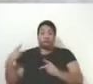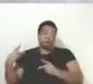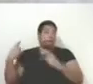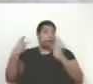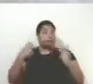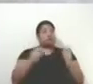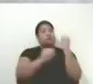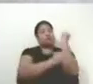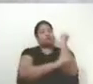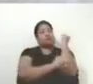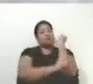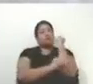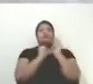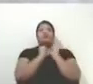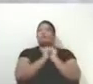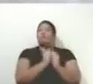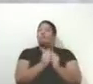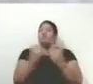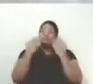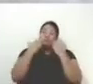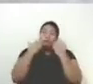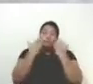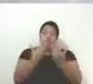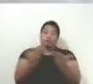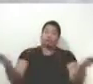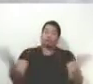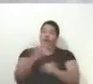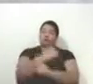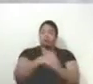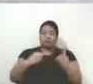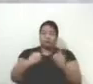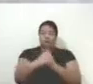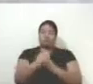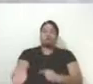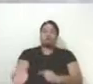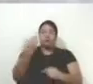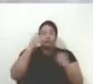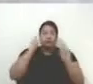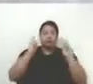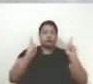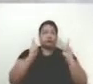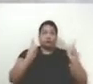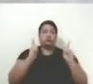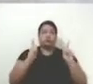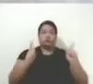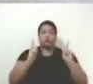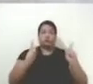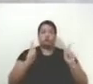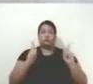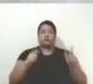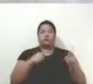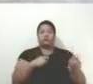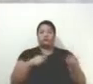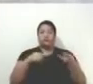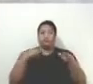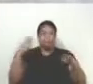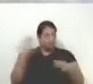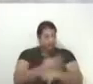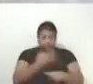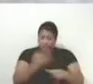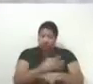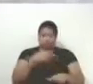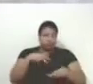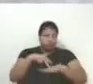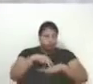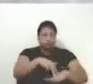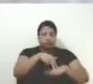para a população, para mostrar para a sociedade que nós vamos resistir, sim, nós vamos resistir até o fim. E